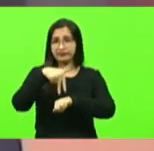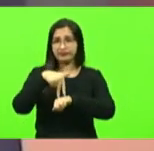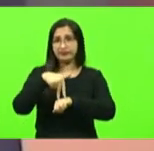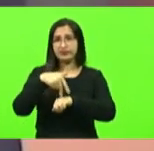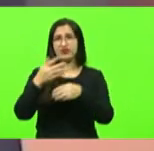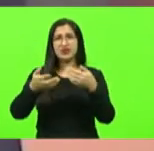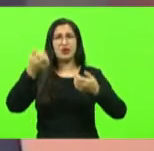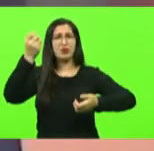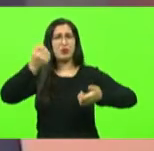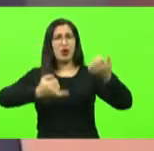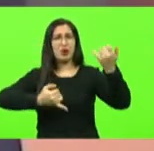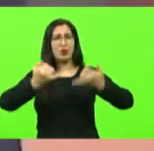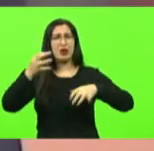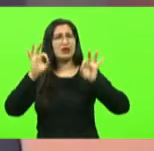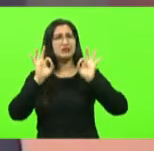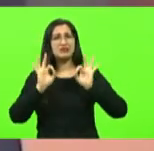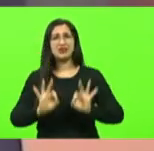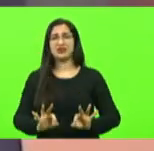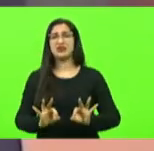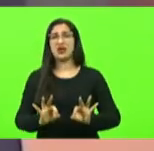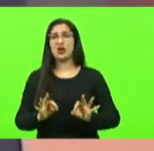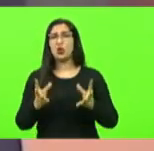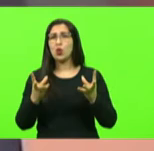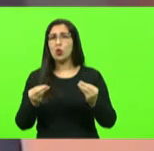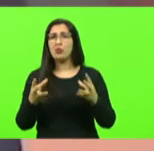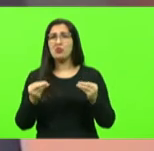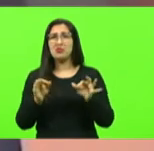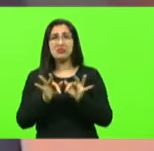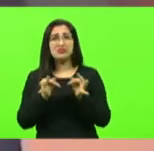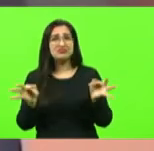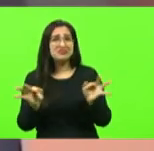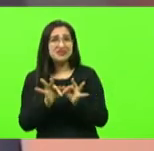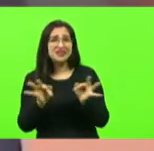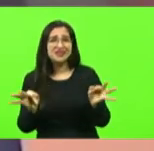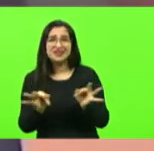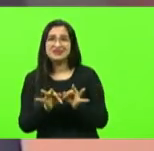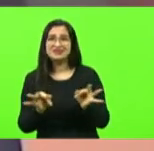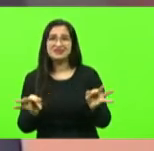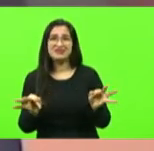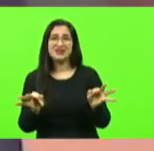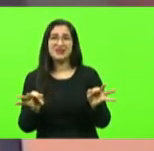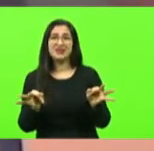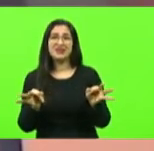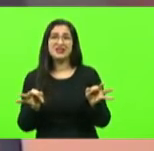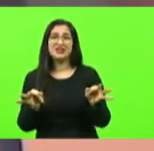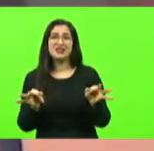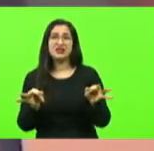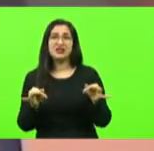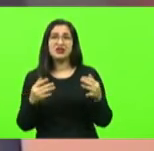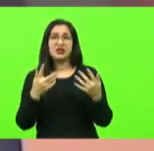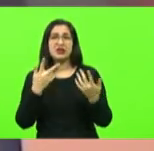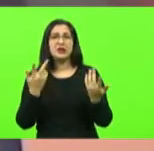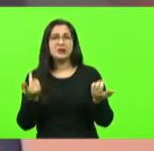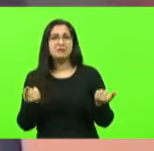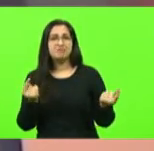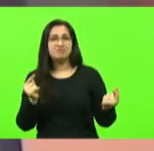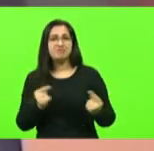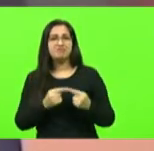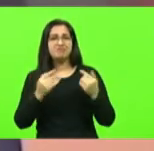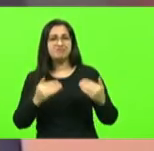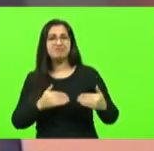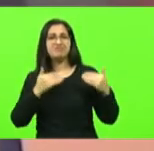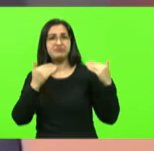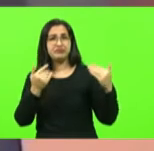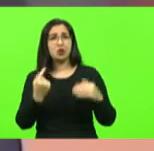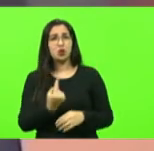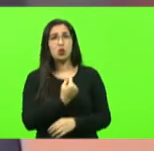com tanta precisão, com tanta simplicidade e com tanta autenticidade sobre o lugar